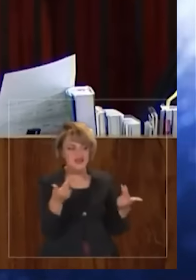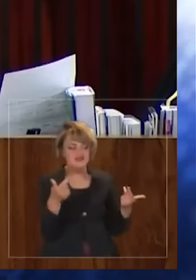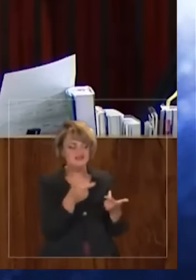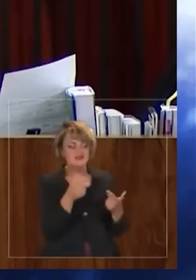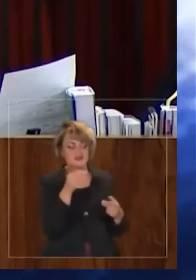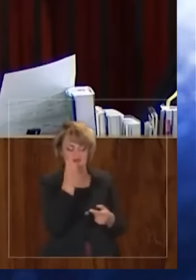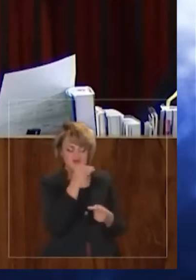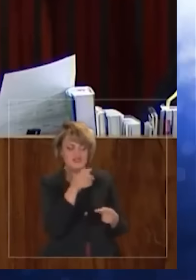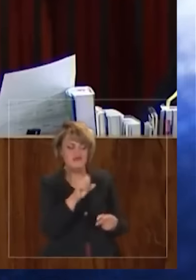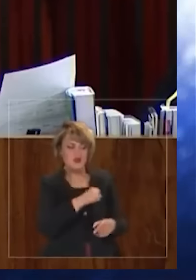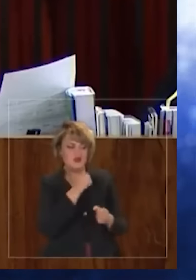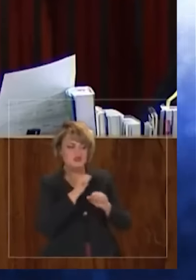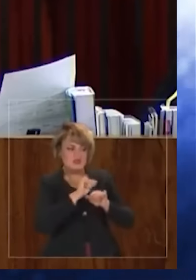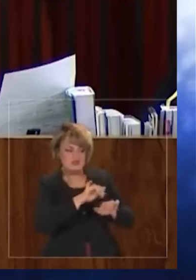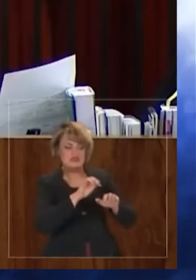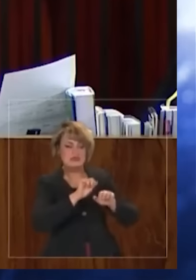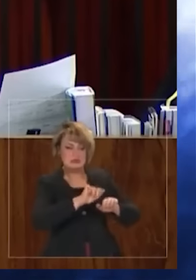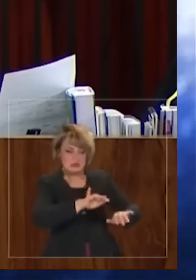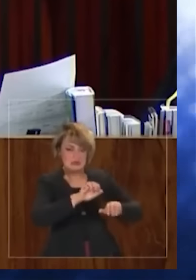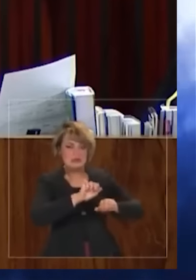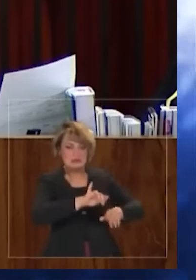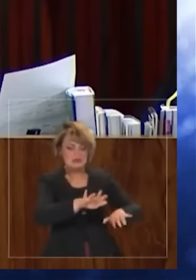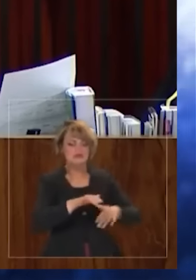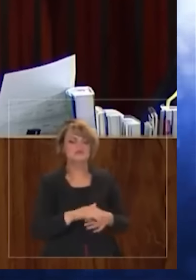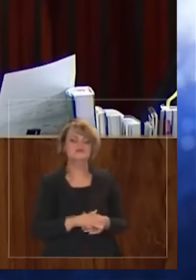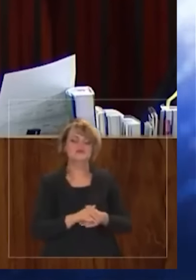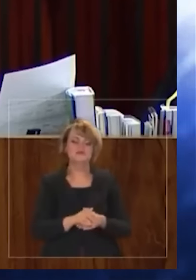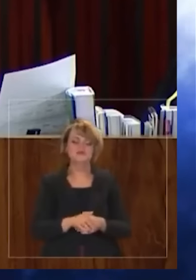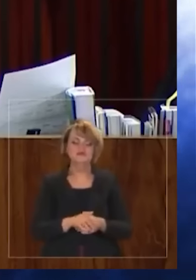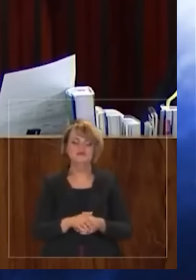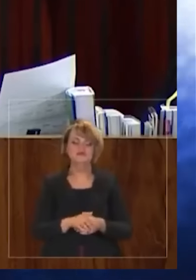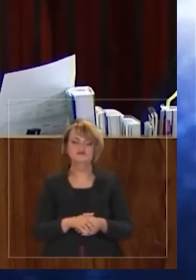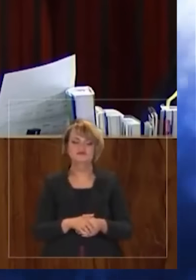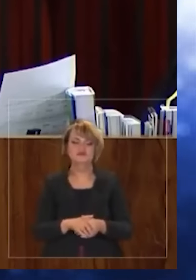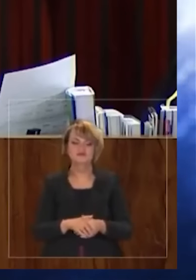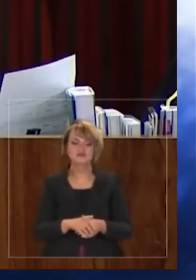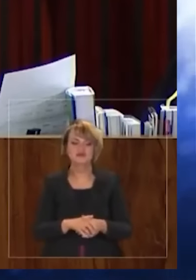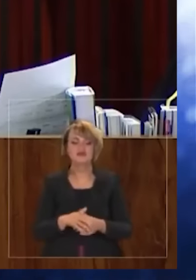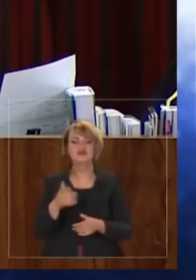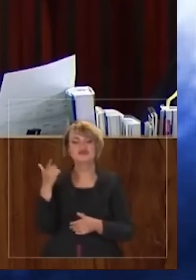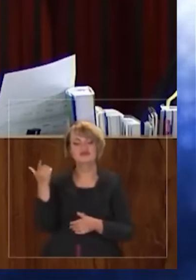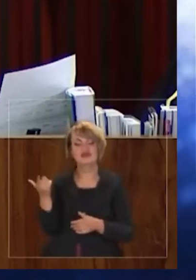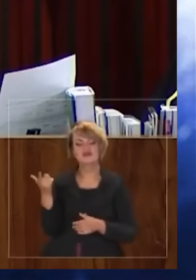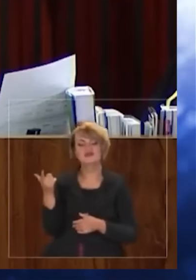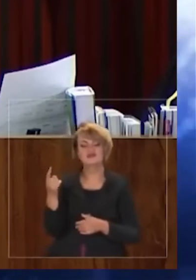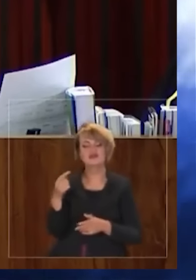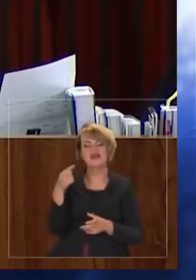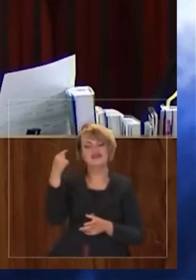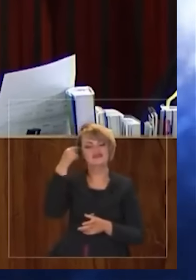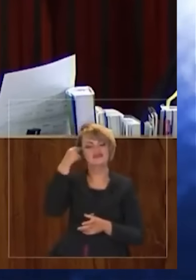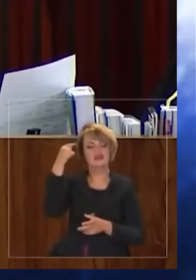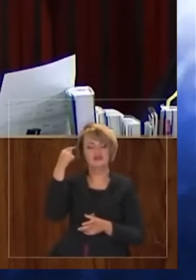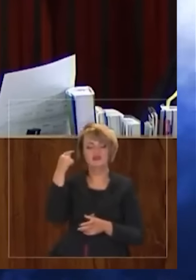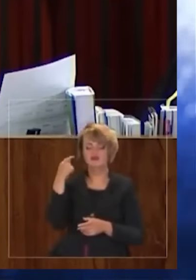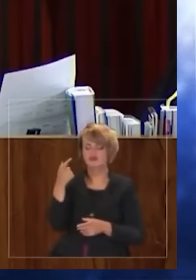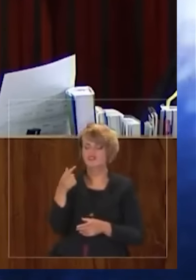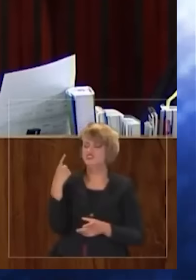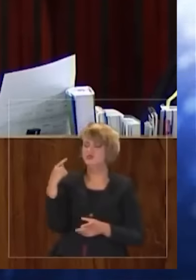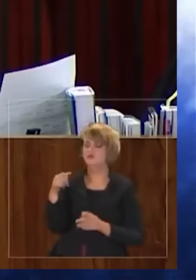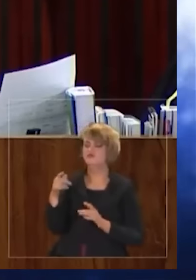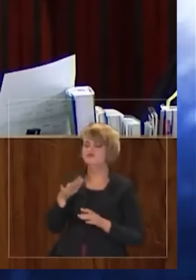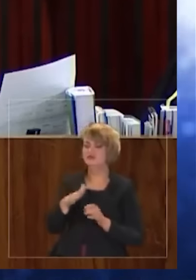eh de um dos candidatos a Presidente uma vez que o discurso religioso